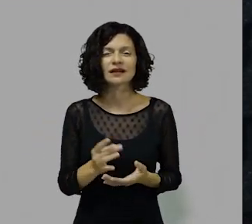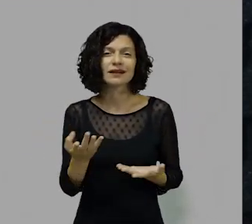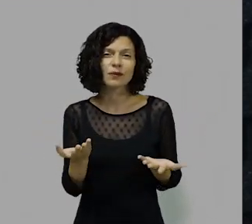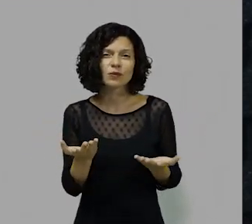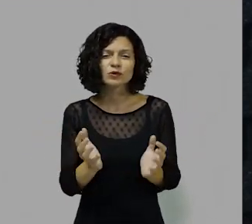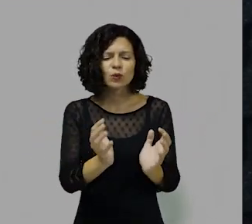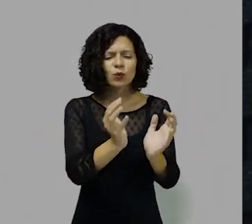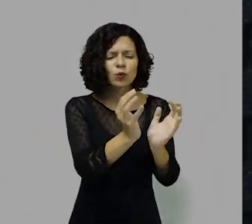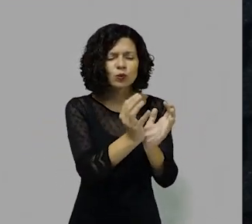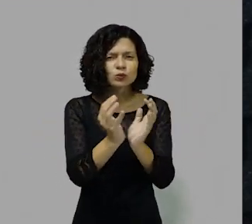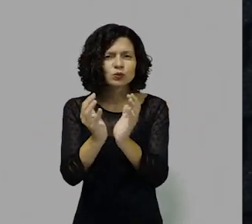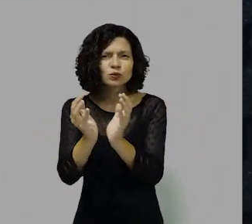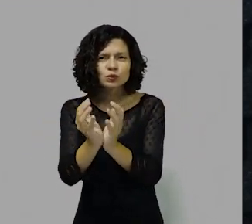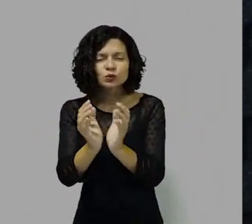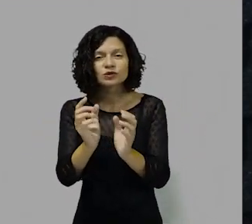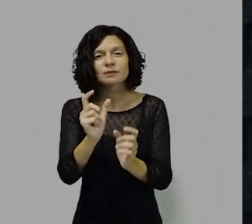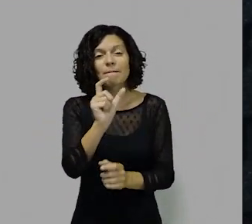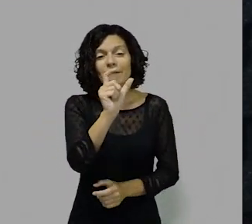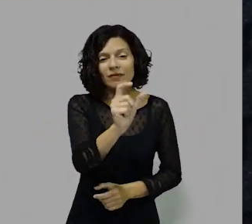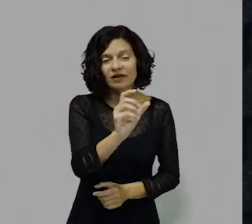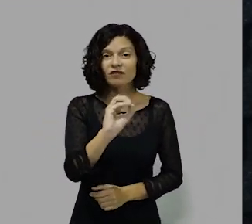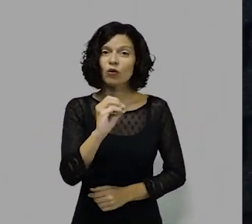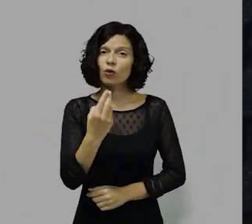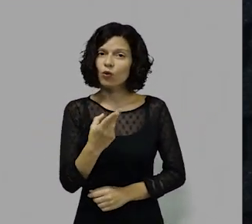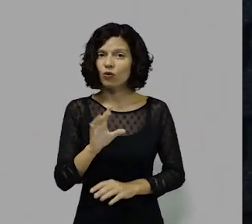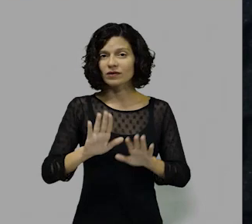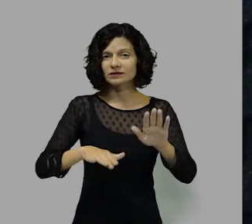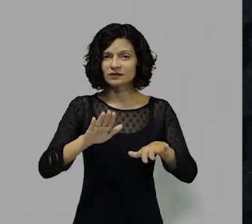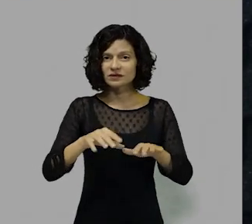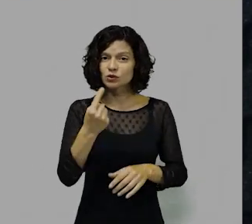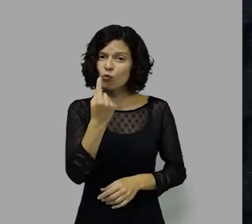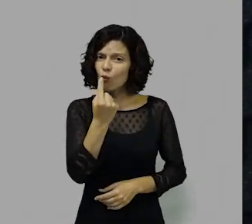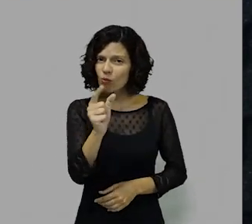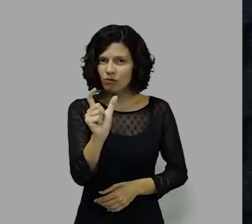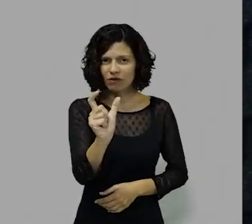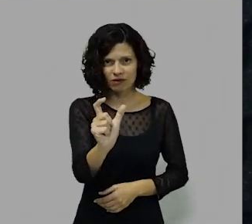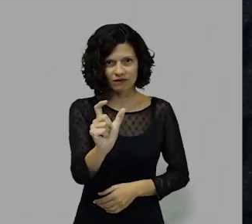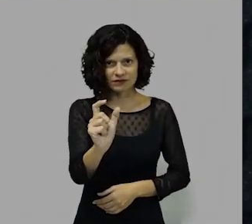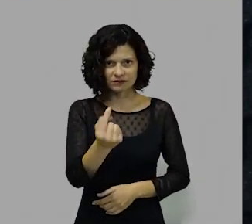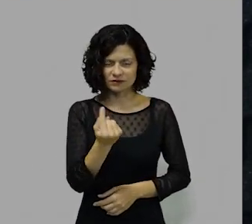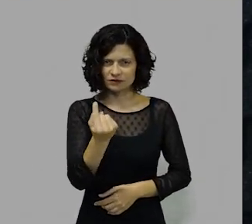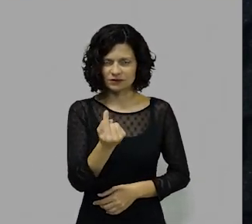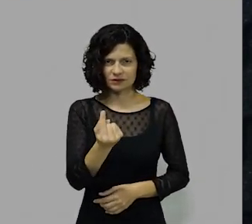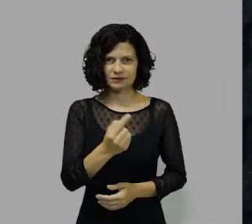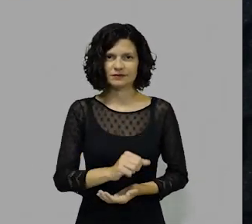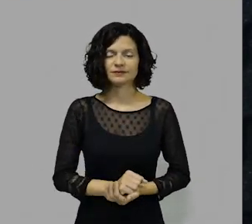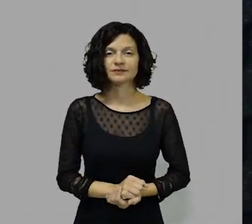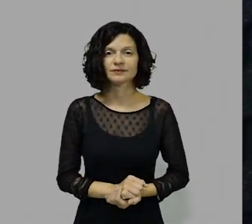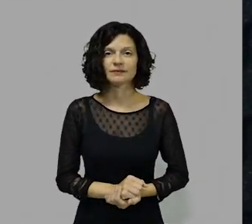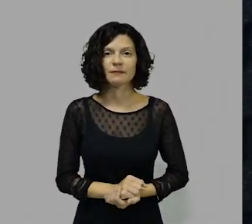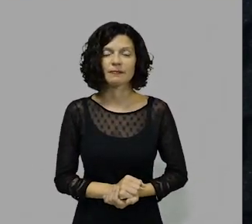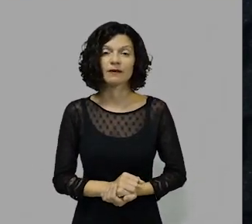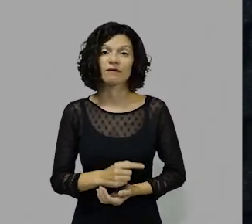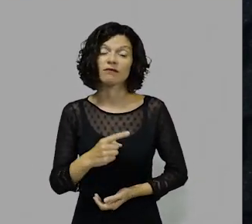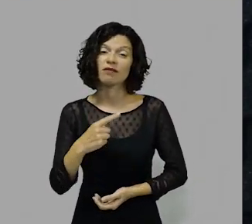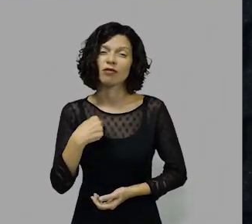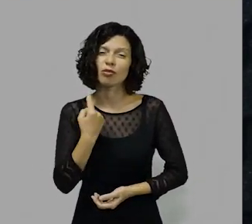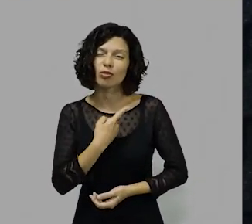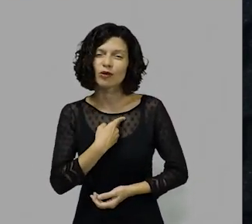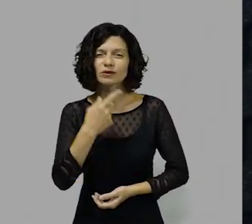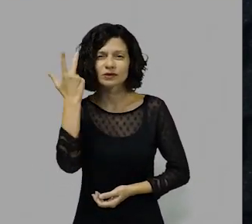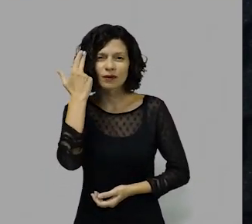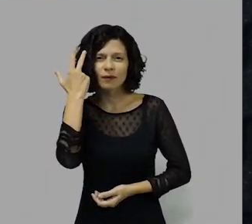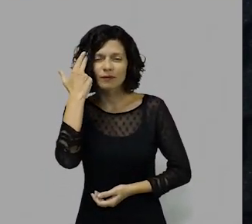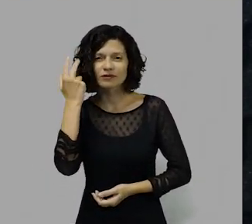conjuntos de palavras, pode ser uma palavra só, como é o caso da conjunção, mas nos marcadores de discurso nós vamos ver conjuntos de